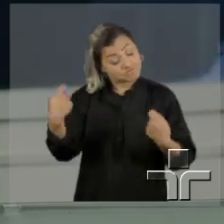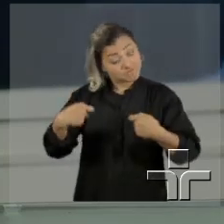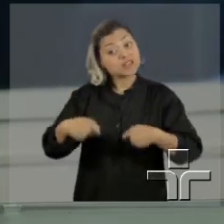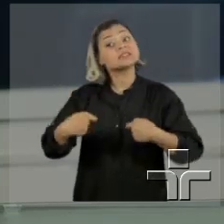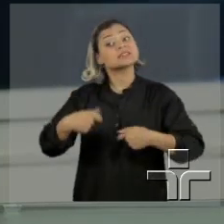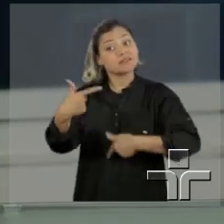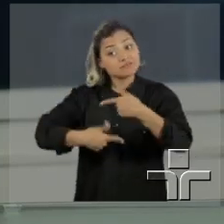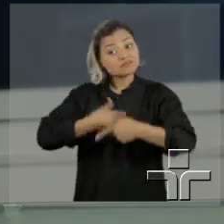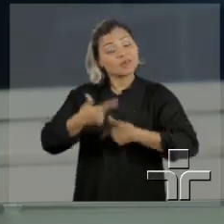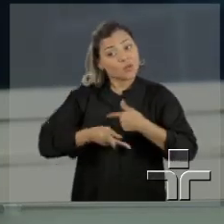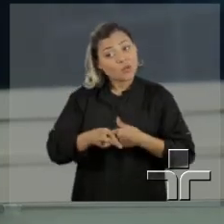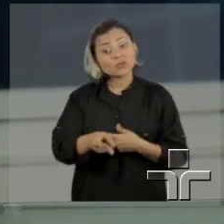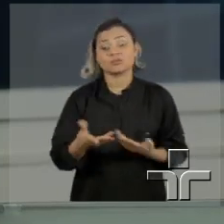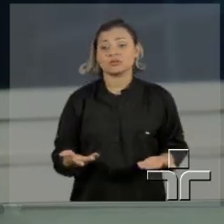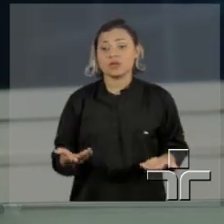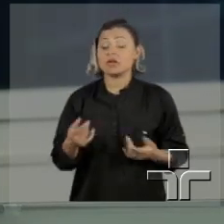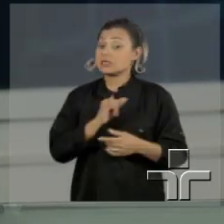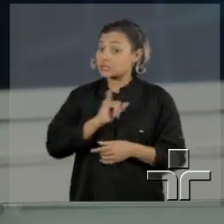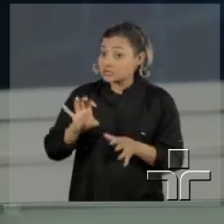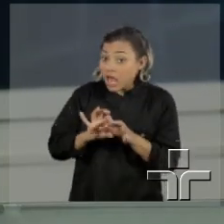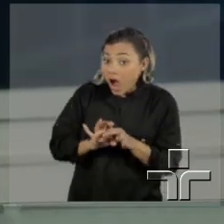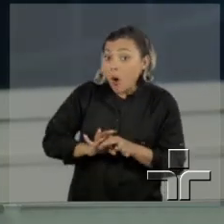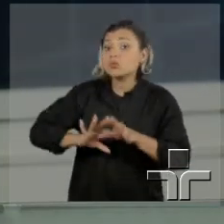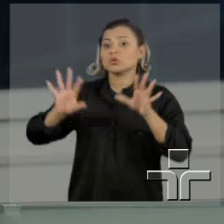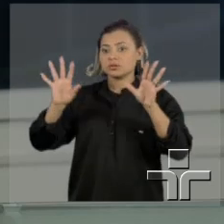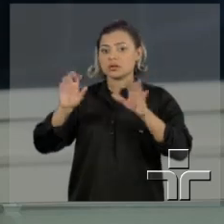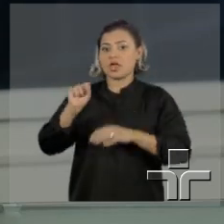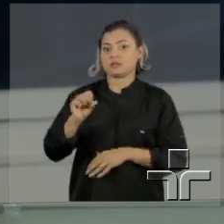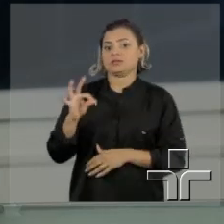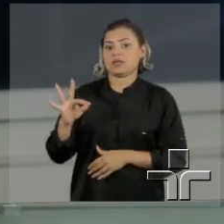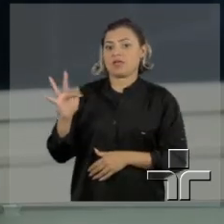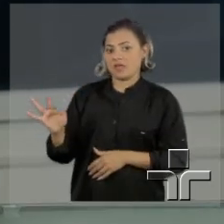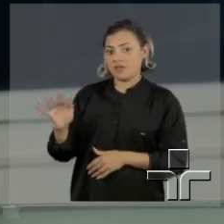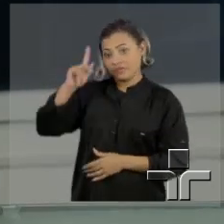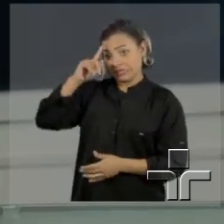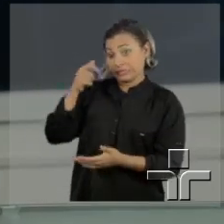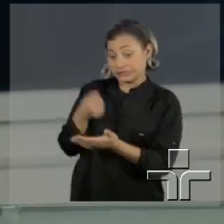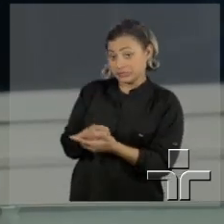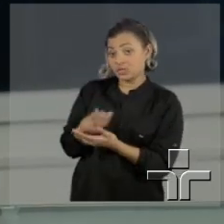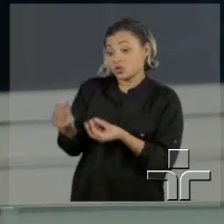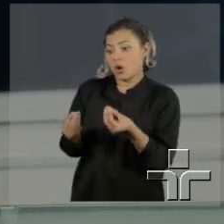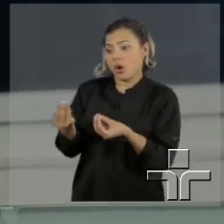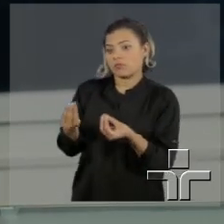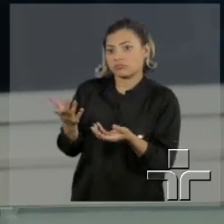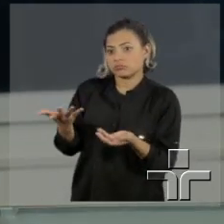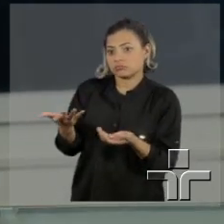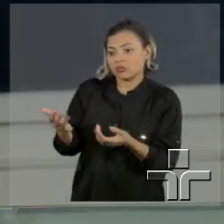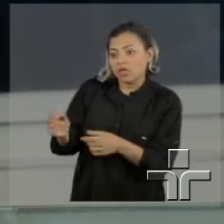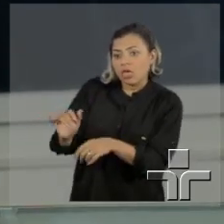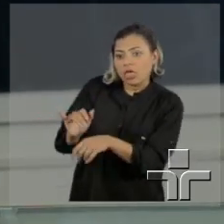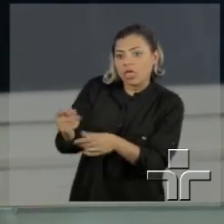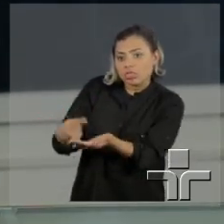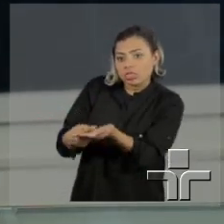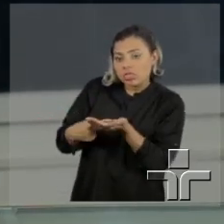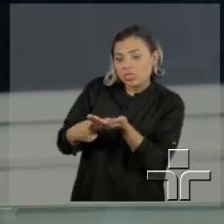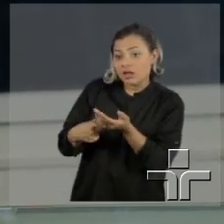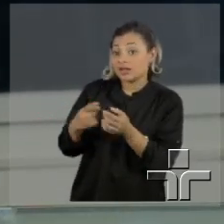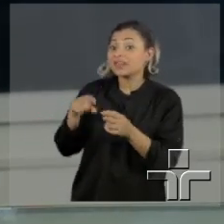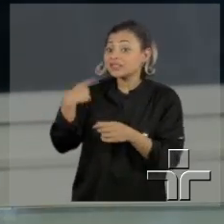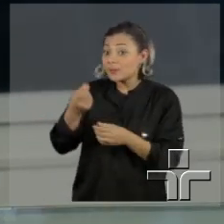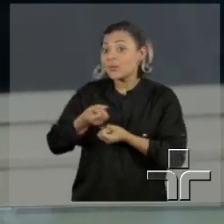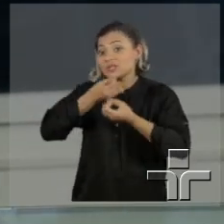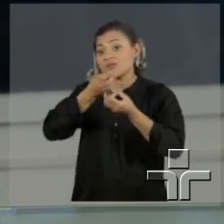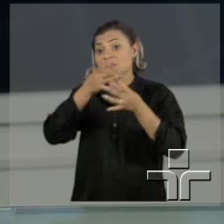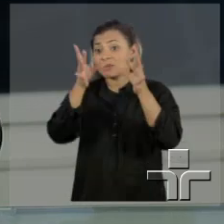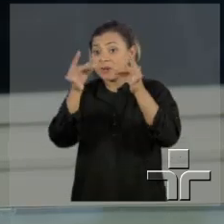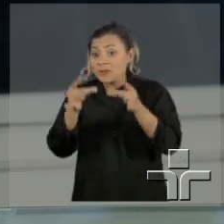e depois apenas quando houver autorização ou o Supremo Tribunal decida como deve acontecer esta dinâmica, soltar os dados que foram,